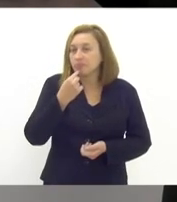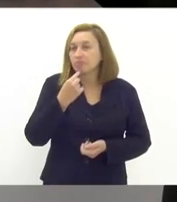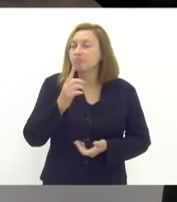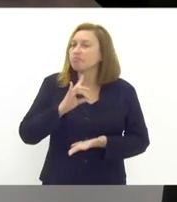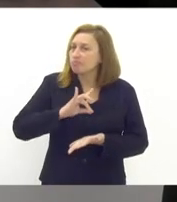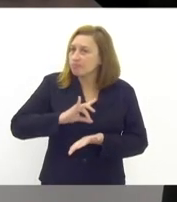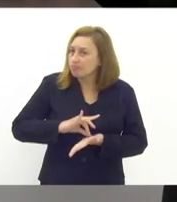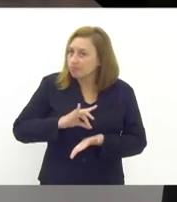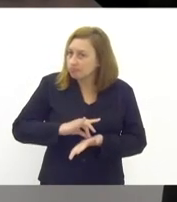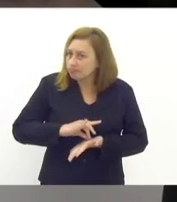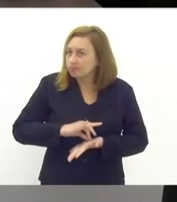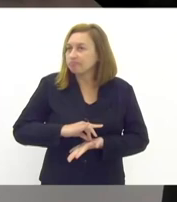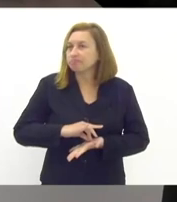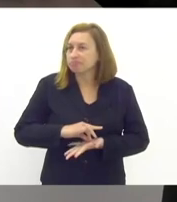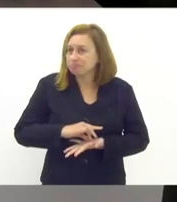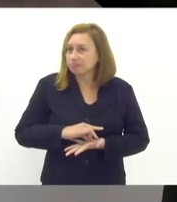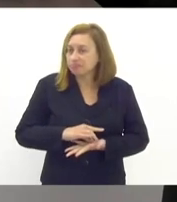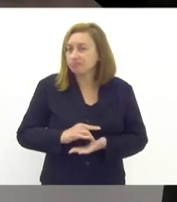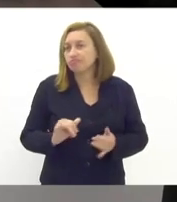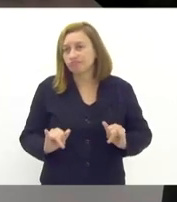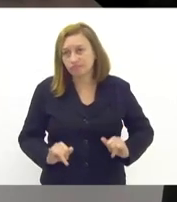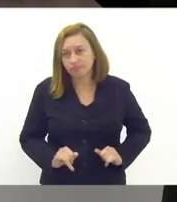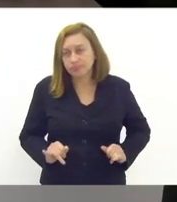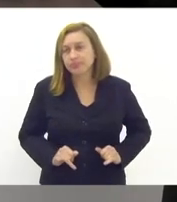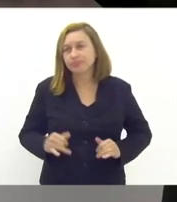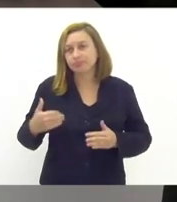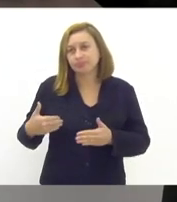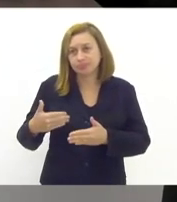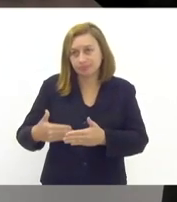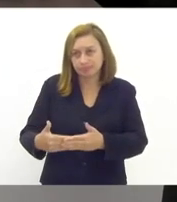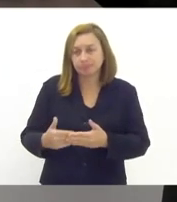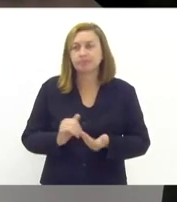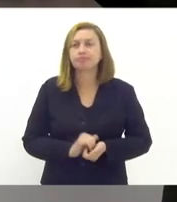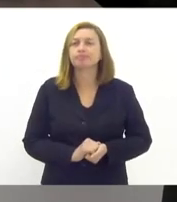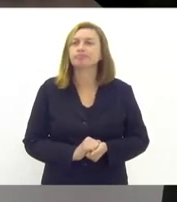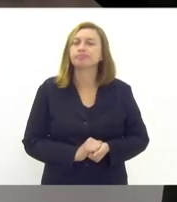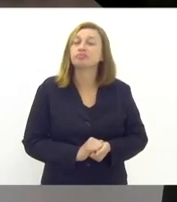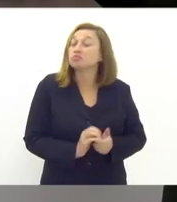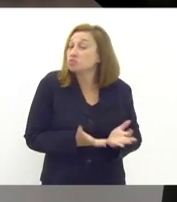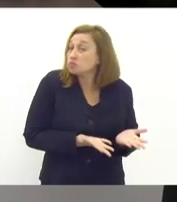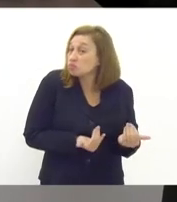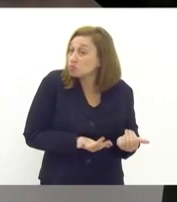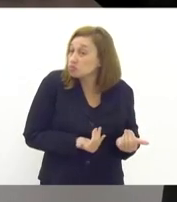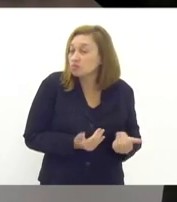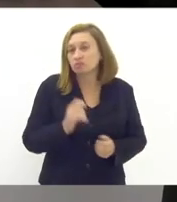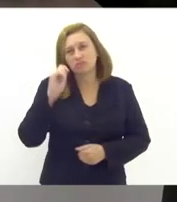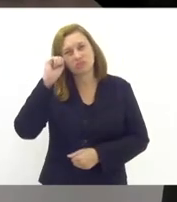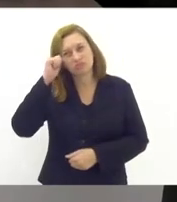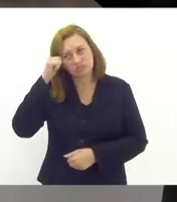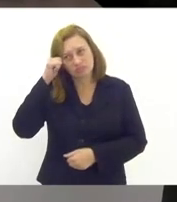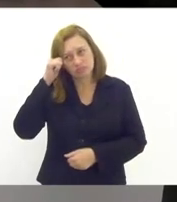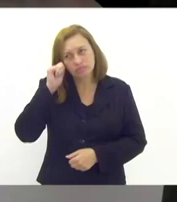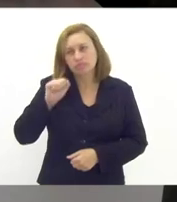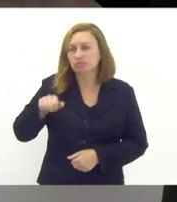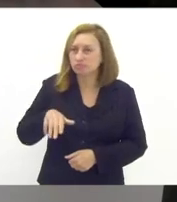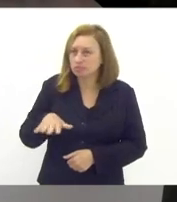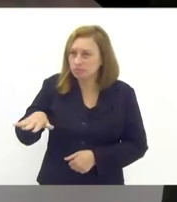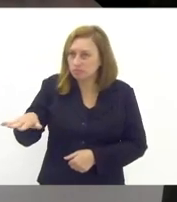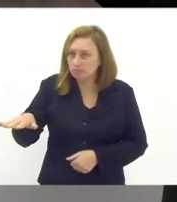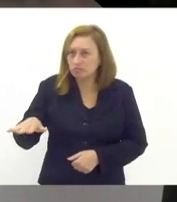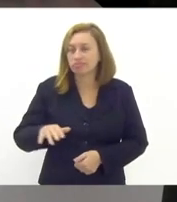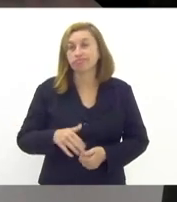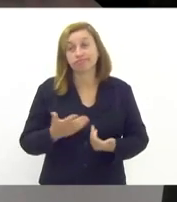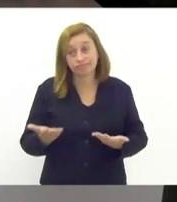verdade, reiteradamente sofre com esse processo. Normalmente, jovens negros de periferias. E,